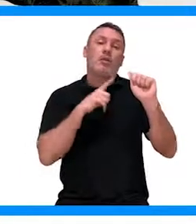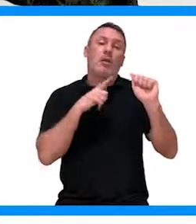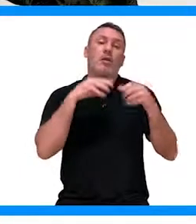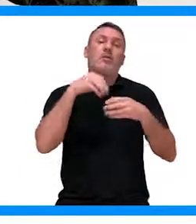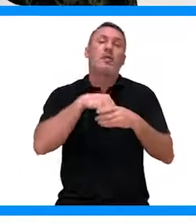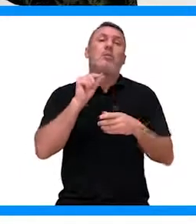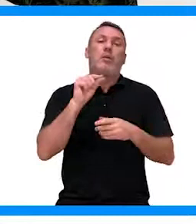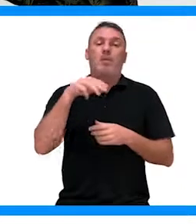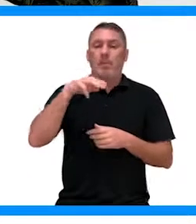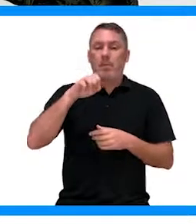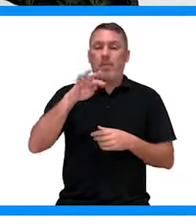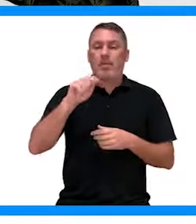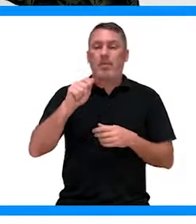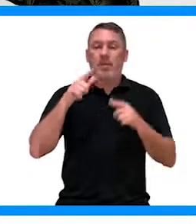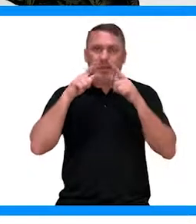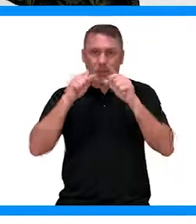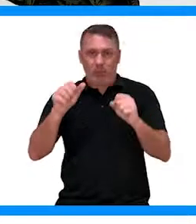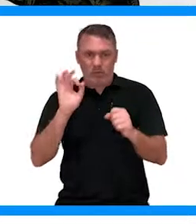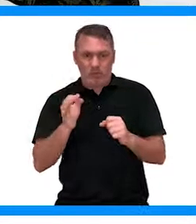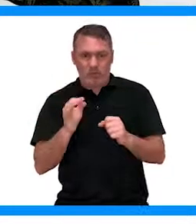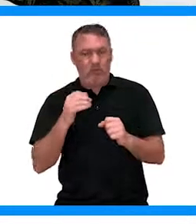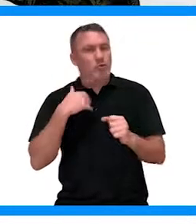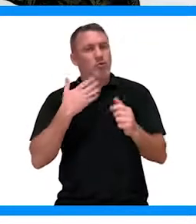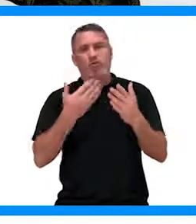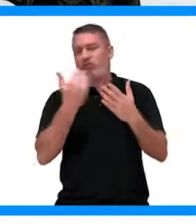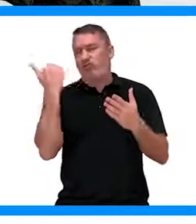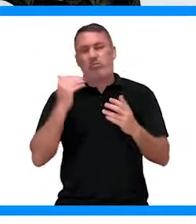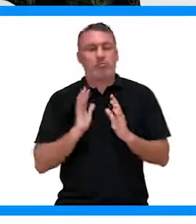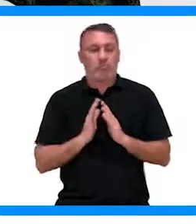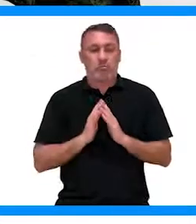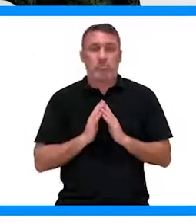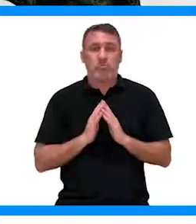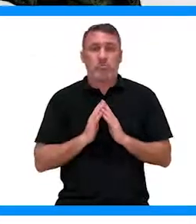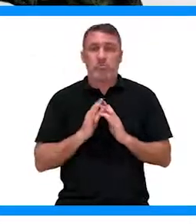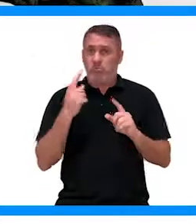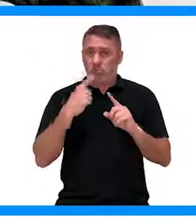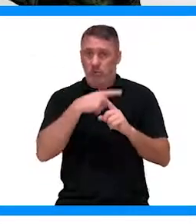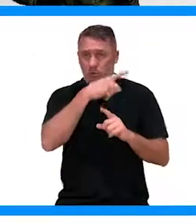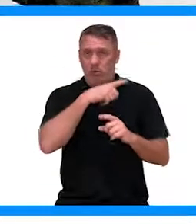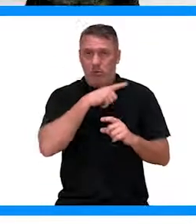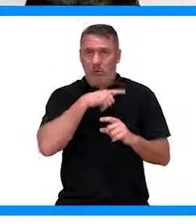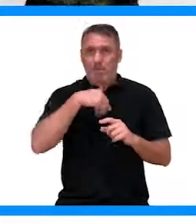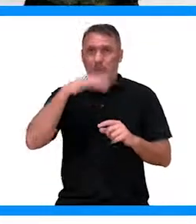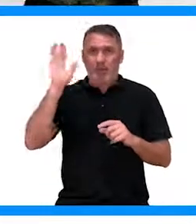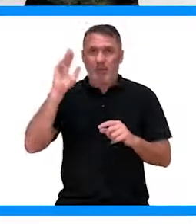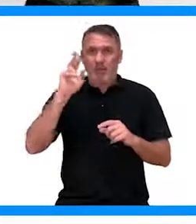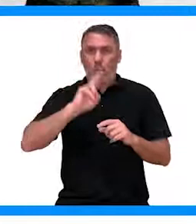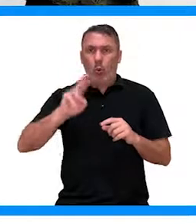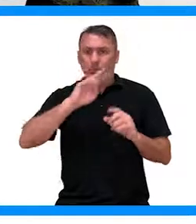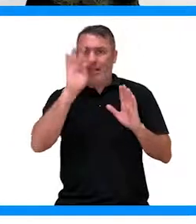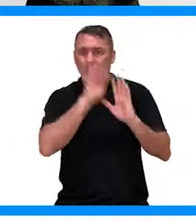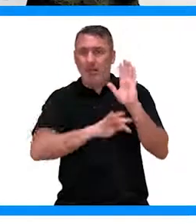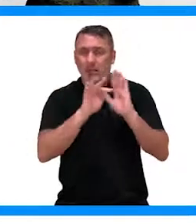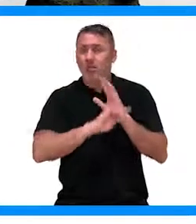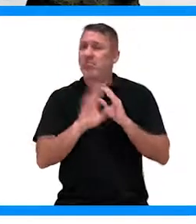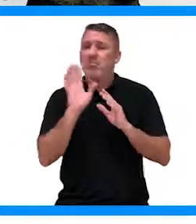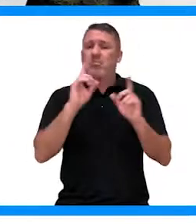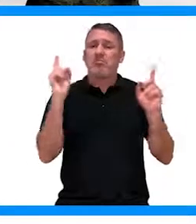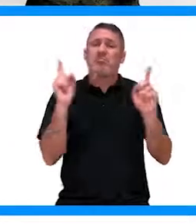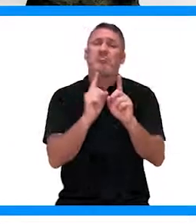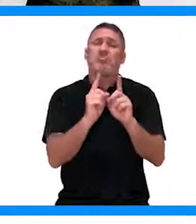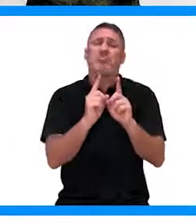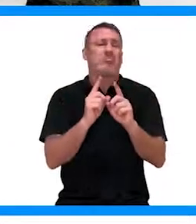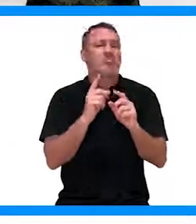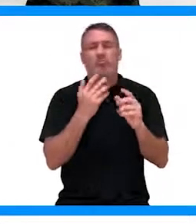na A eu tenho aqui a função metalinguística, eu já descarto ela, porque ela não é predominante, embora tenha ali uma